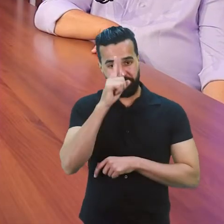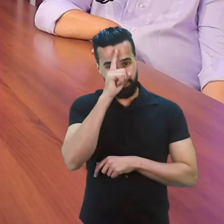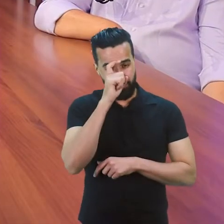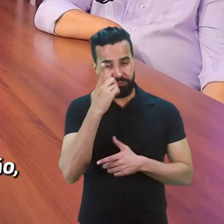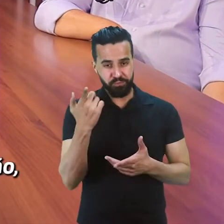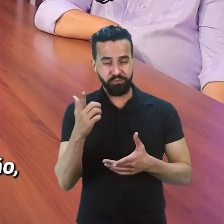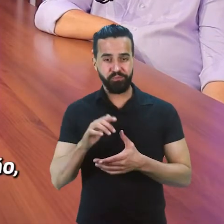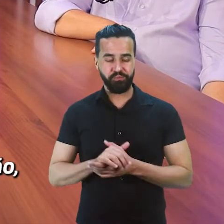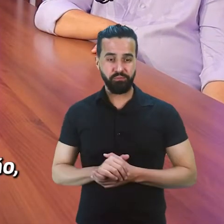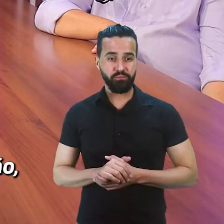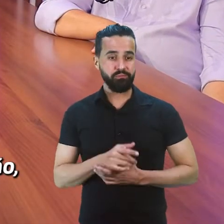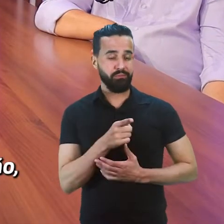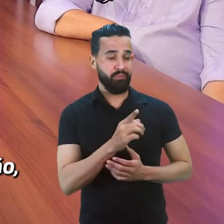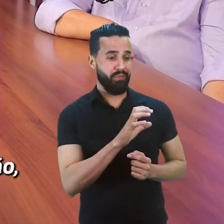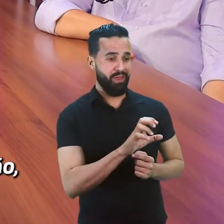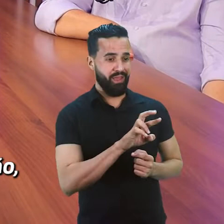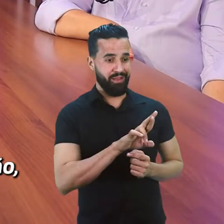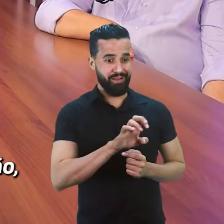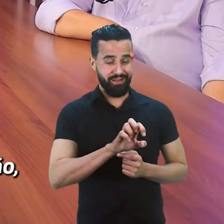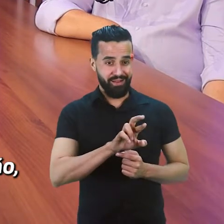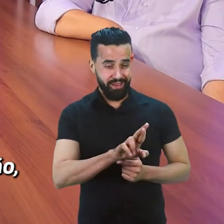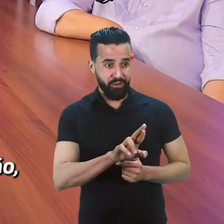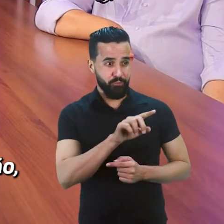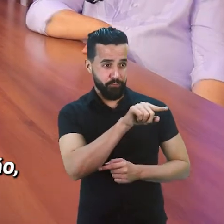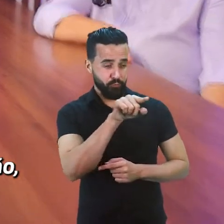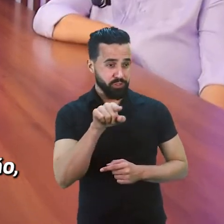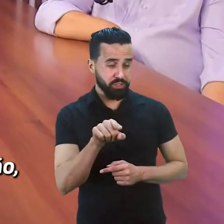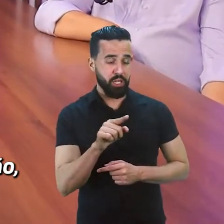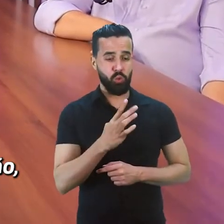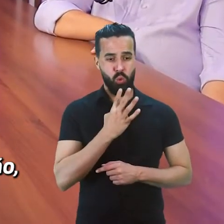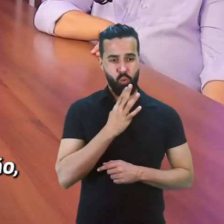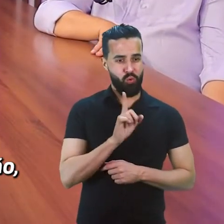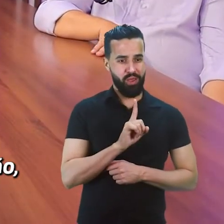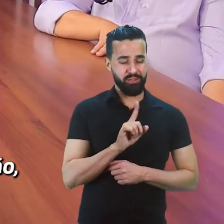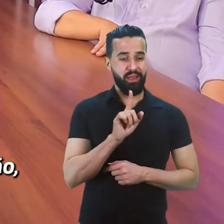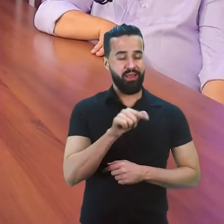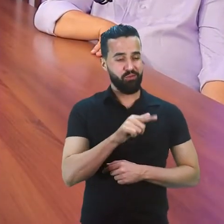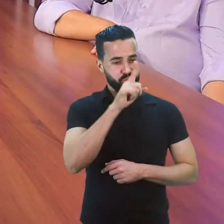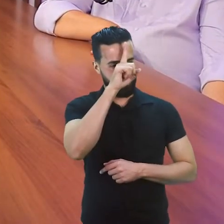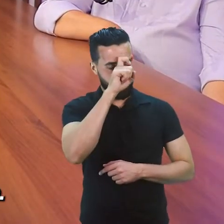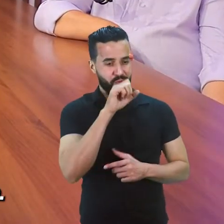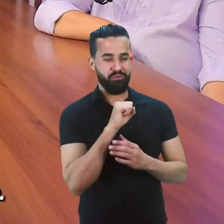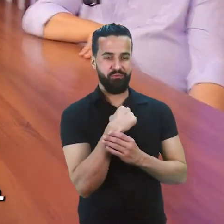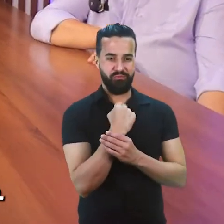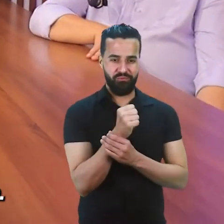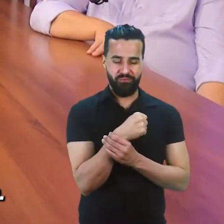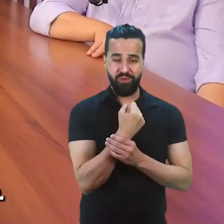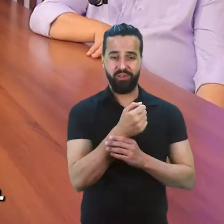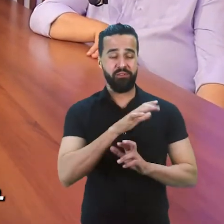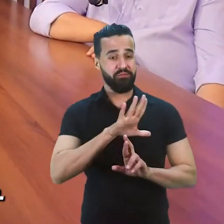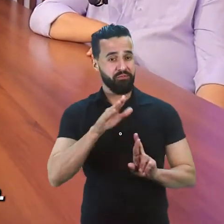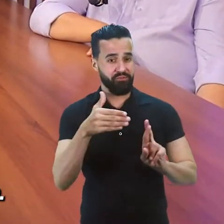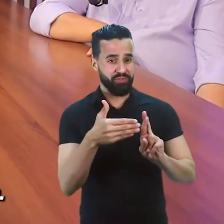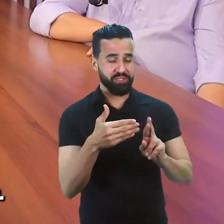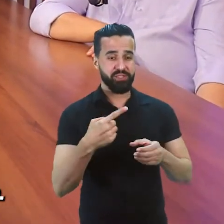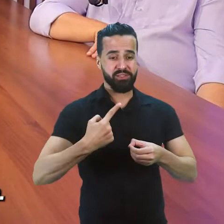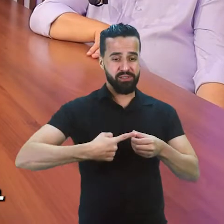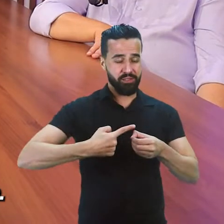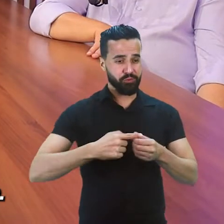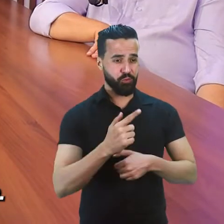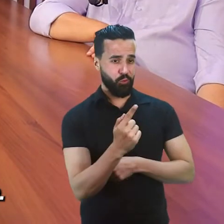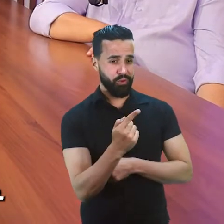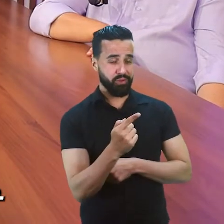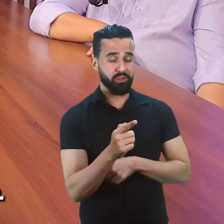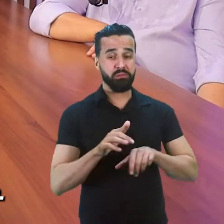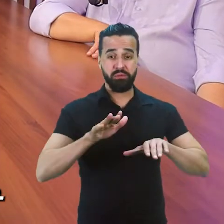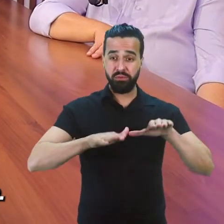nos assiste, é um centro especializado de reabilitação de grande referência aqui na cidade de Goiânia, talvez um dos